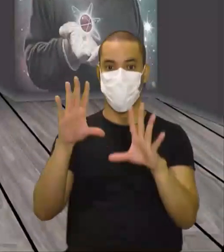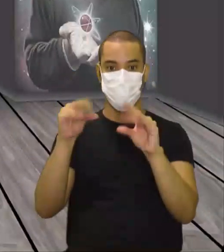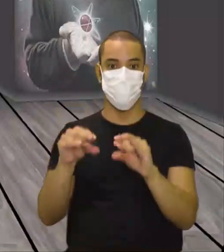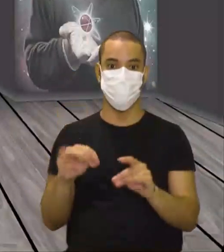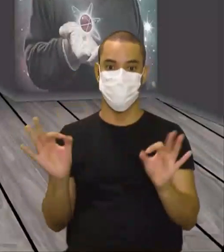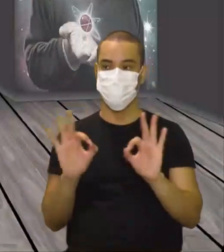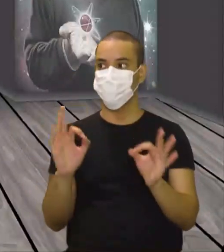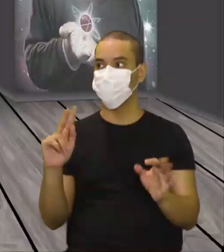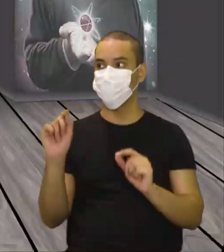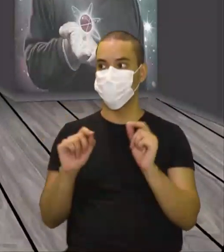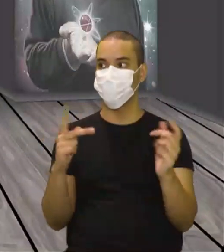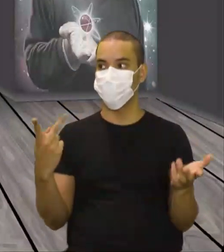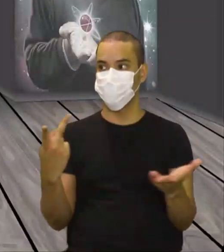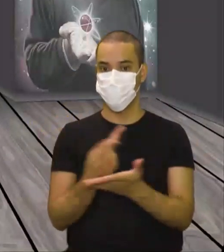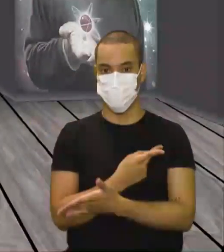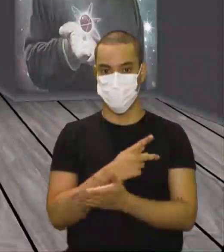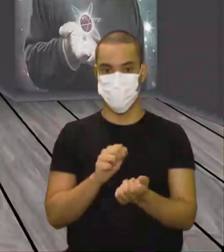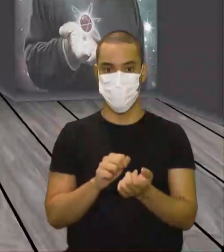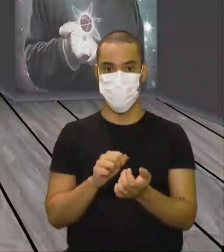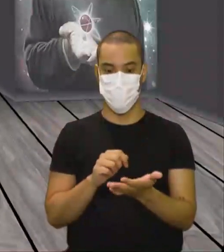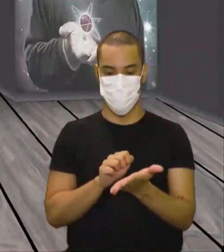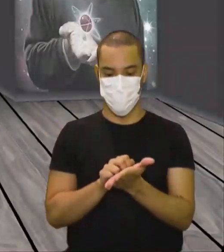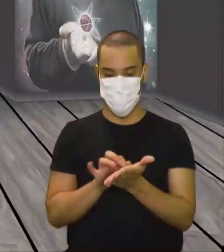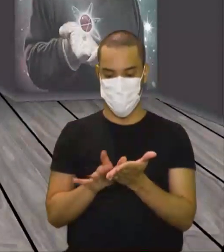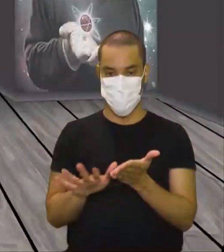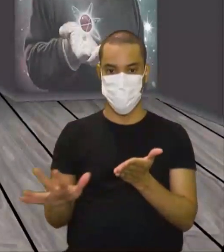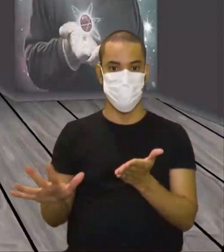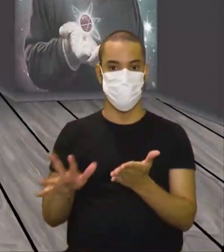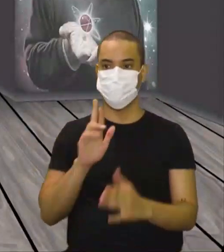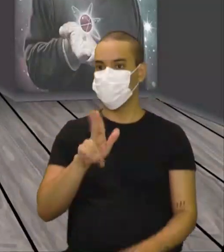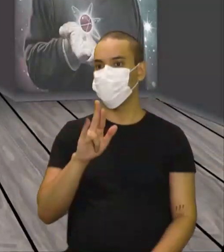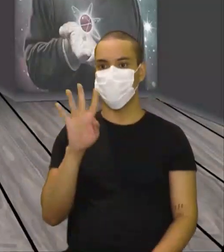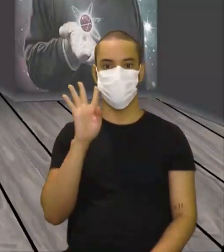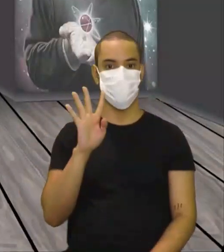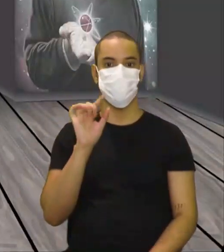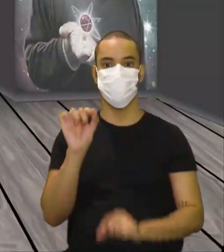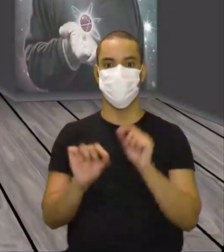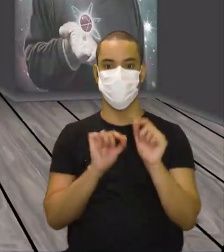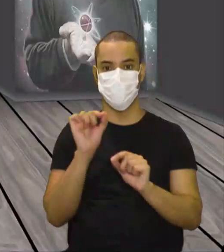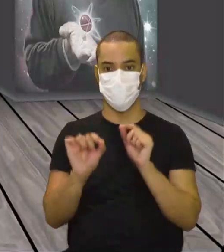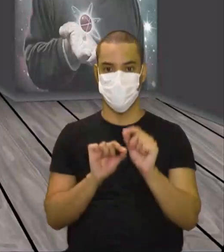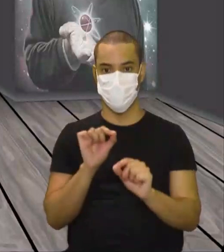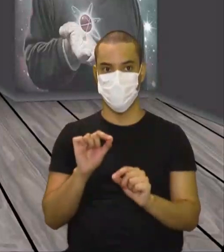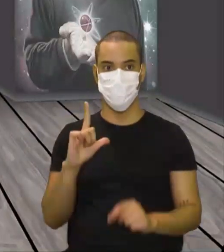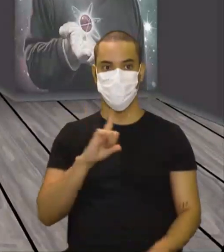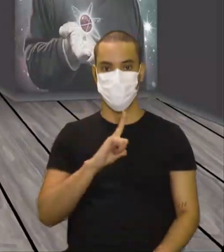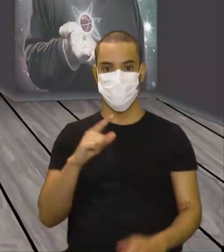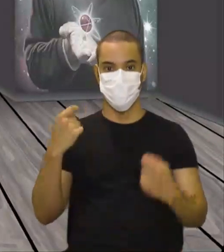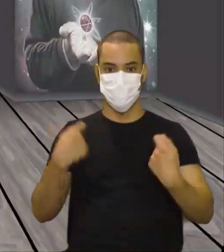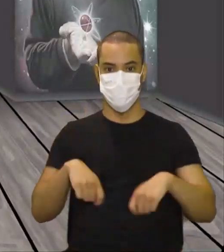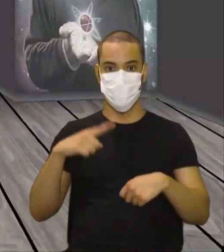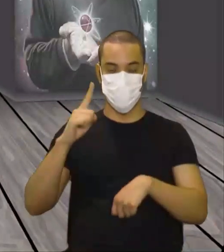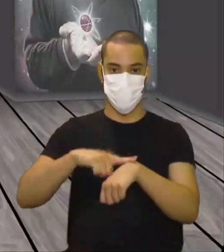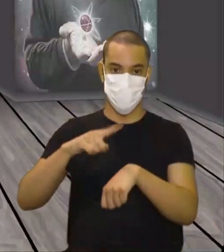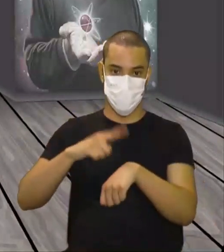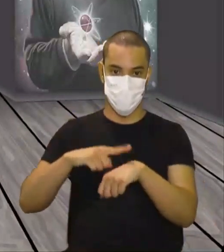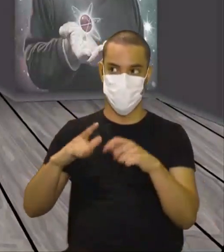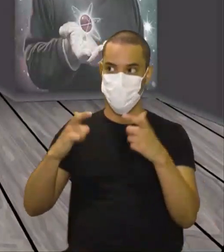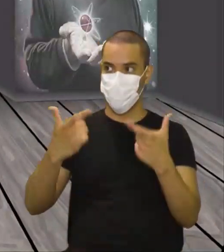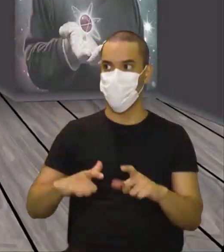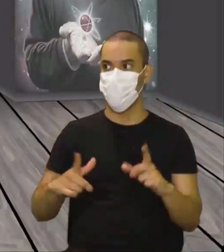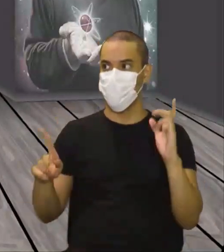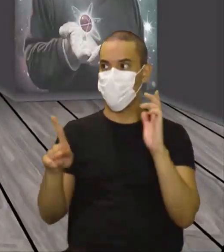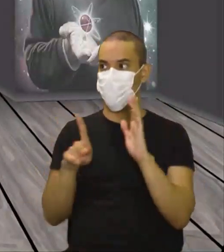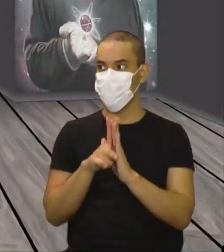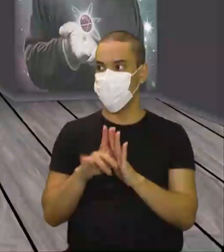dela vazar. E não é legal o que você faz? Você tem que ter um local, geralmente, um local apropriado para